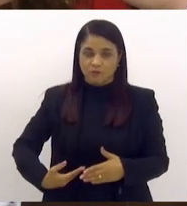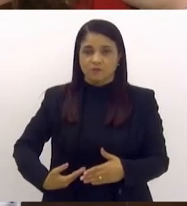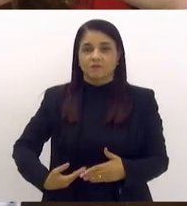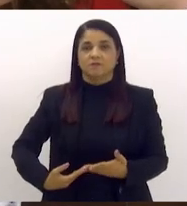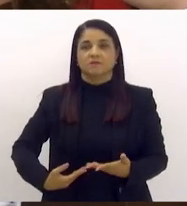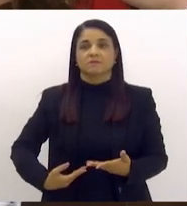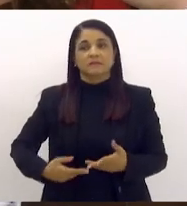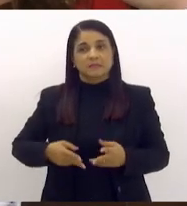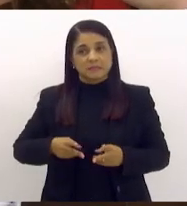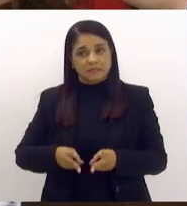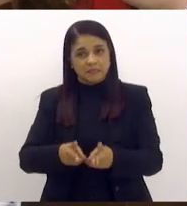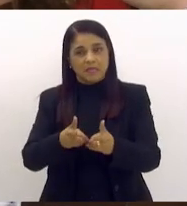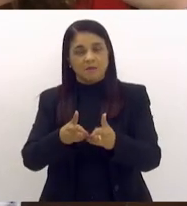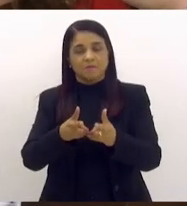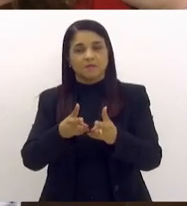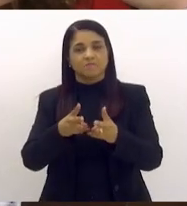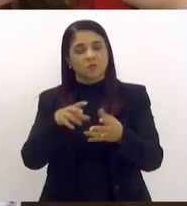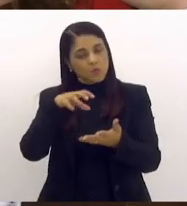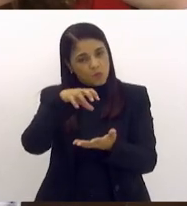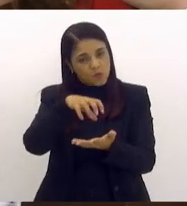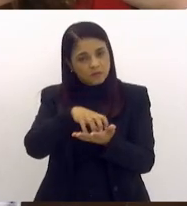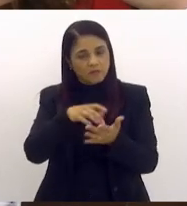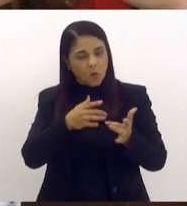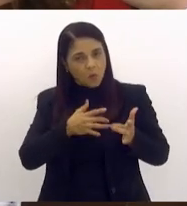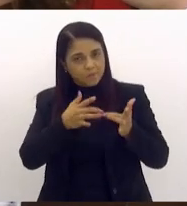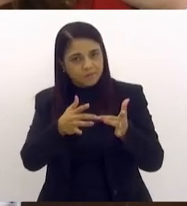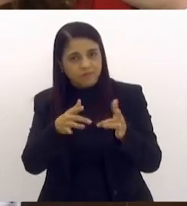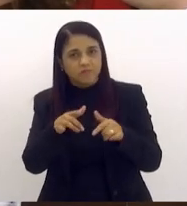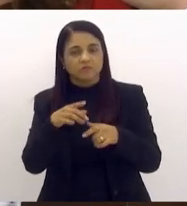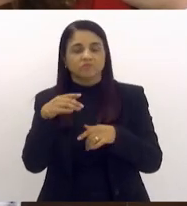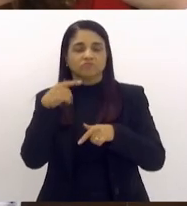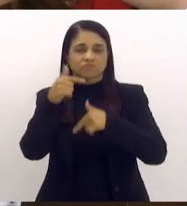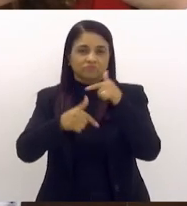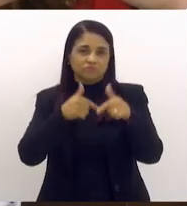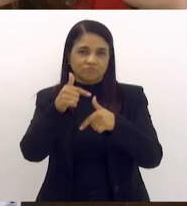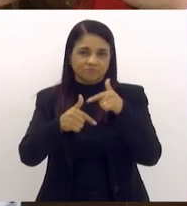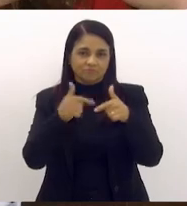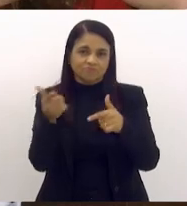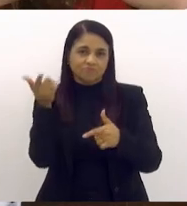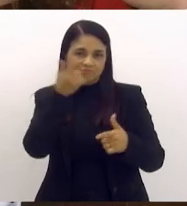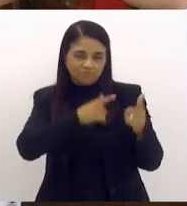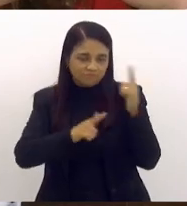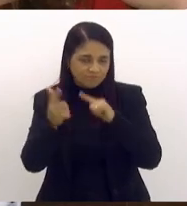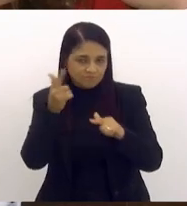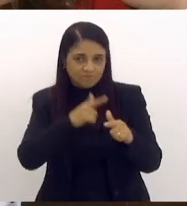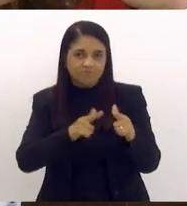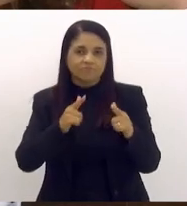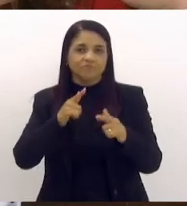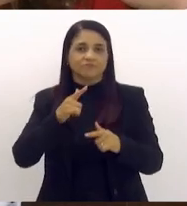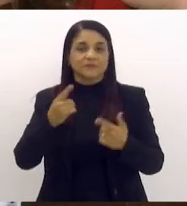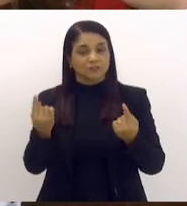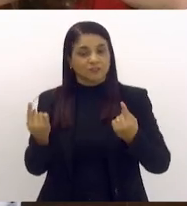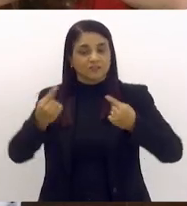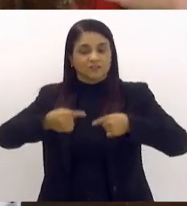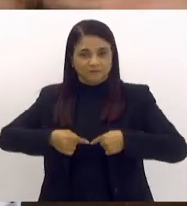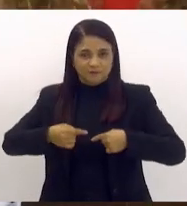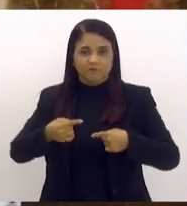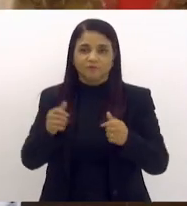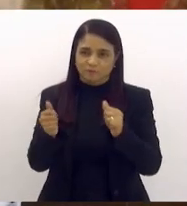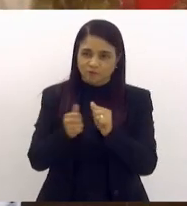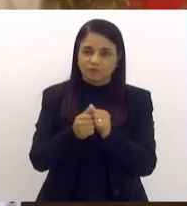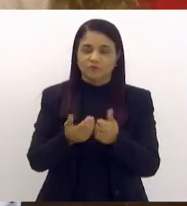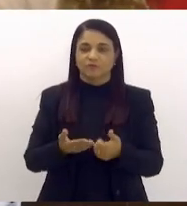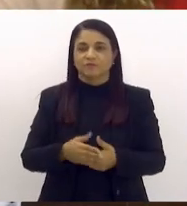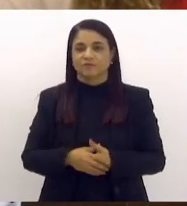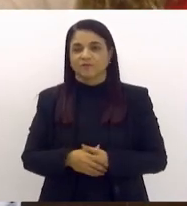contem sempre com a central Única dos Trabalhadores e das trabalhadoras pra gente dar conta e desse desafio estamos juntos